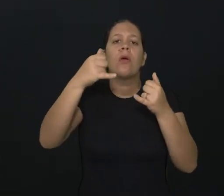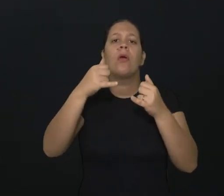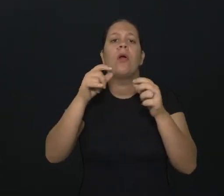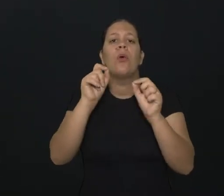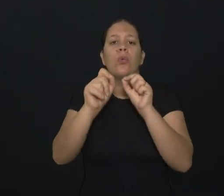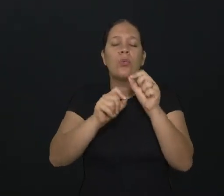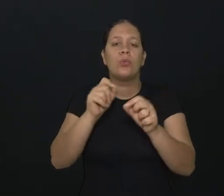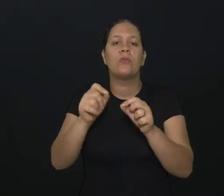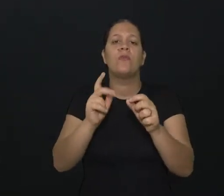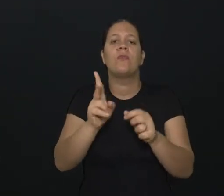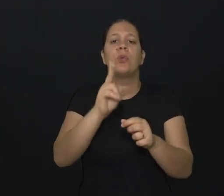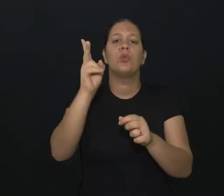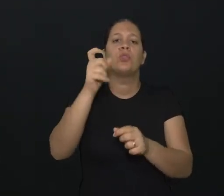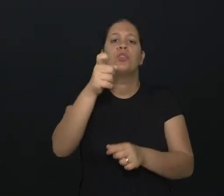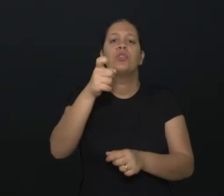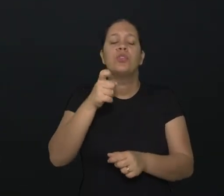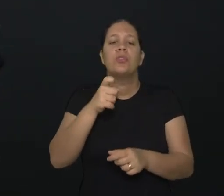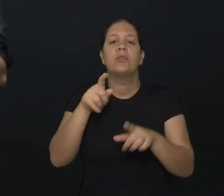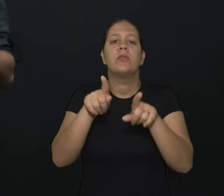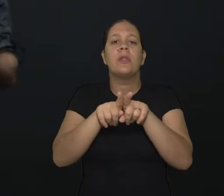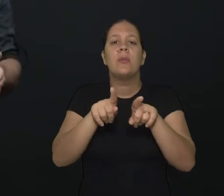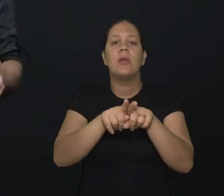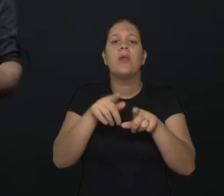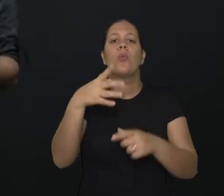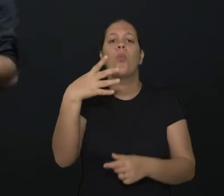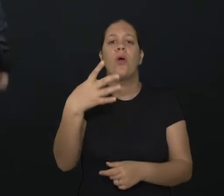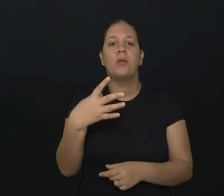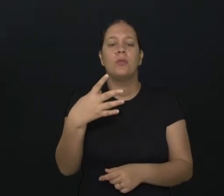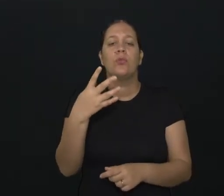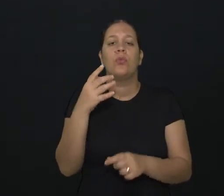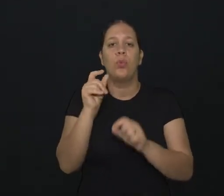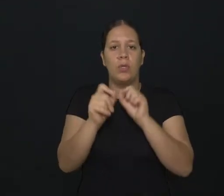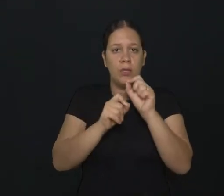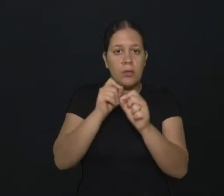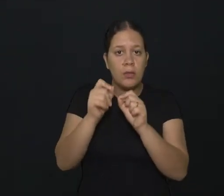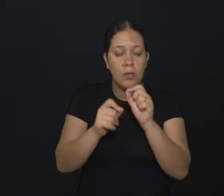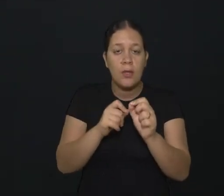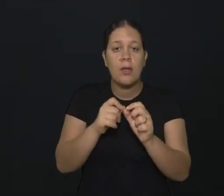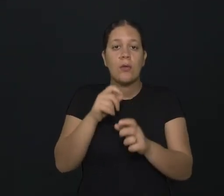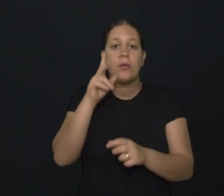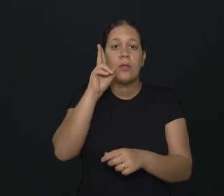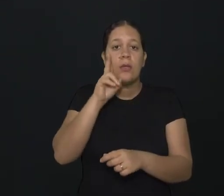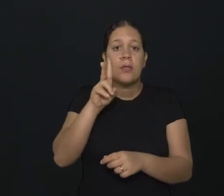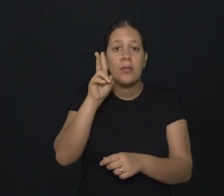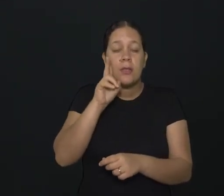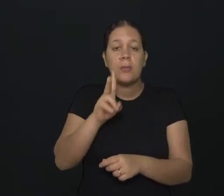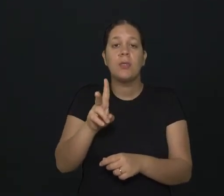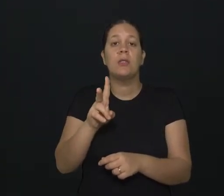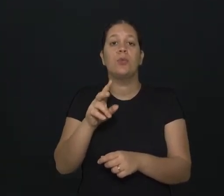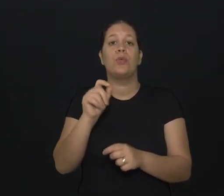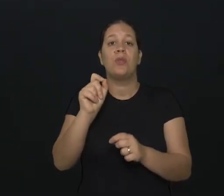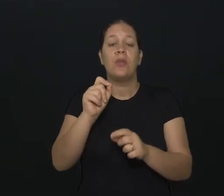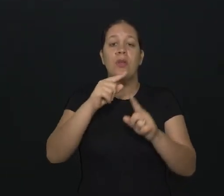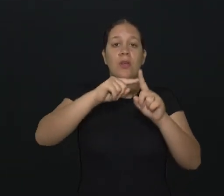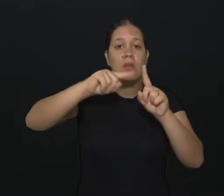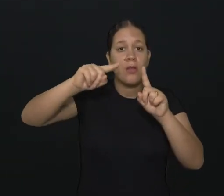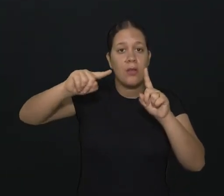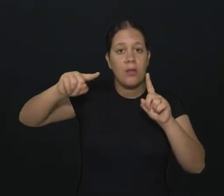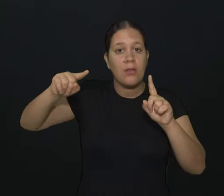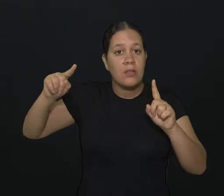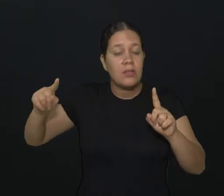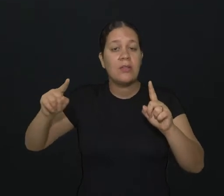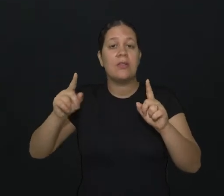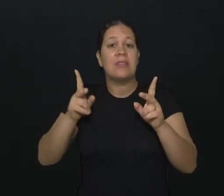o valor de x igual a 1 e o valor de y igual a 4. Ok. Lembrando que no plano cartesiano, a